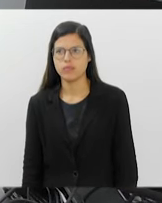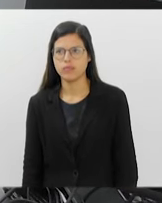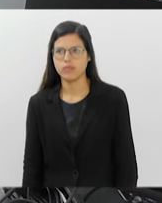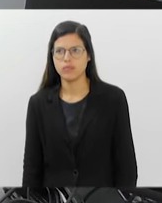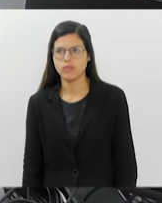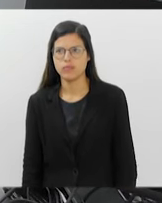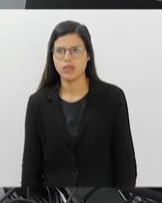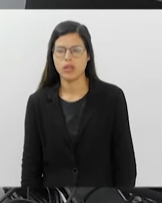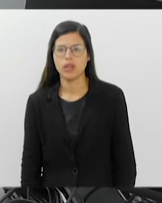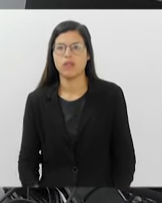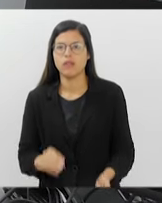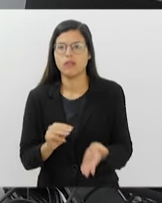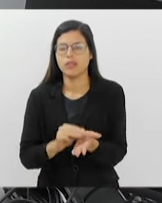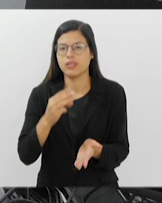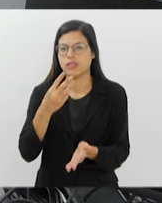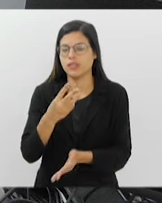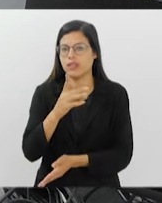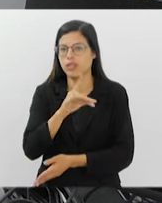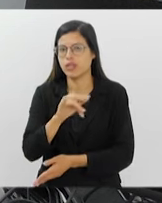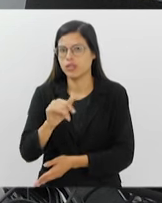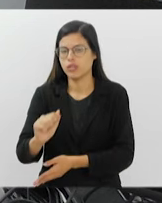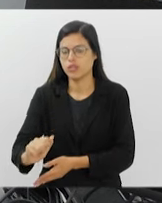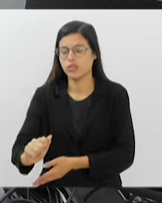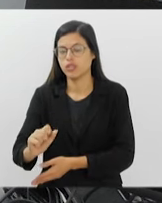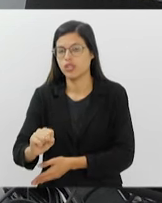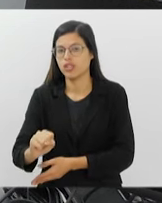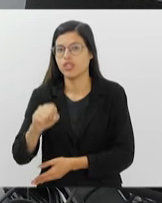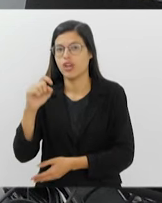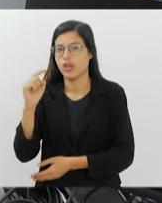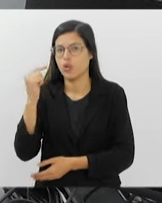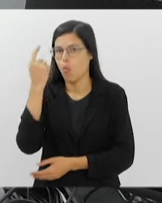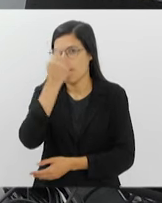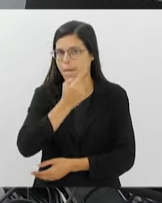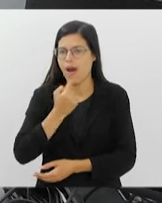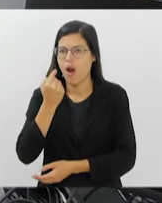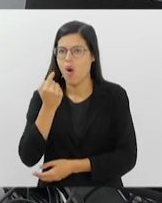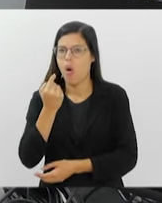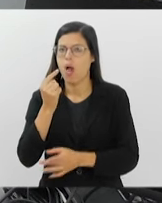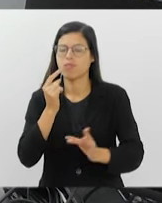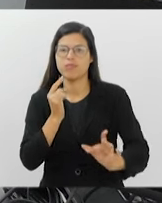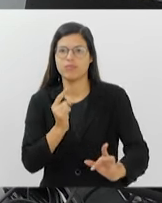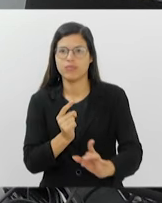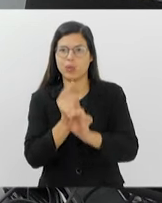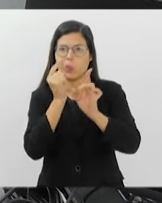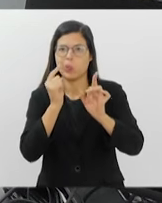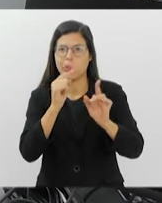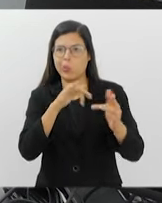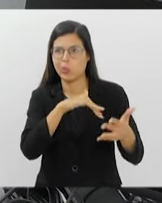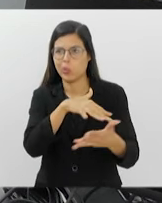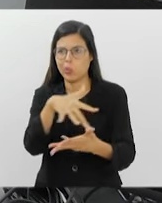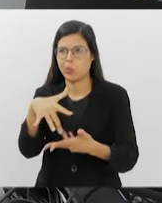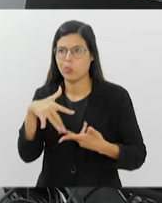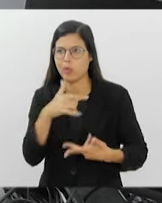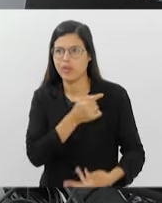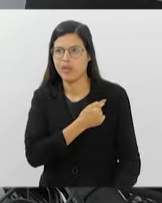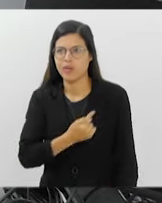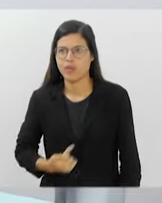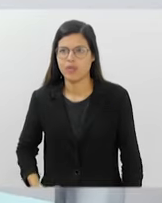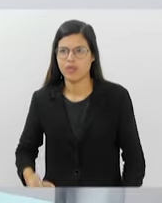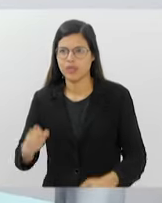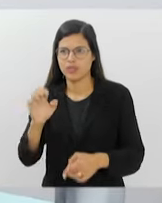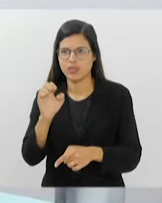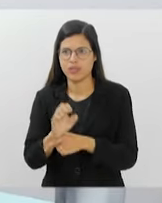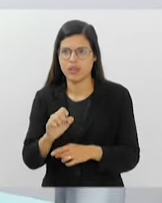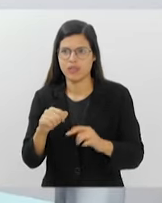faltam 3 dias e 1 hora 33 minutos para o maior encontro do universo e aí PME o governo do estado tá fazendo uma